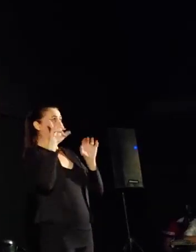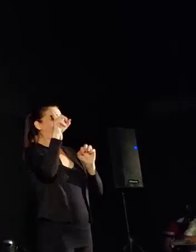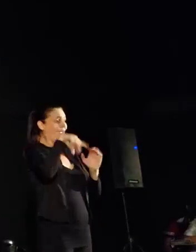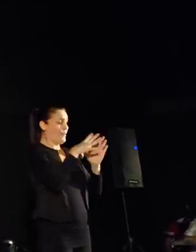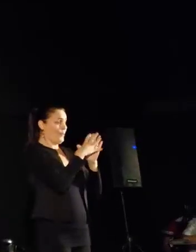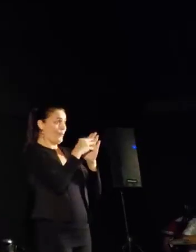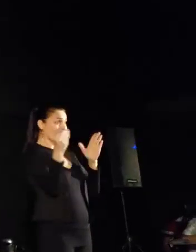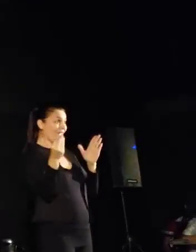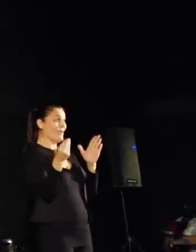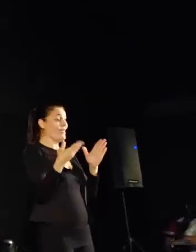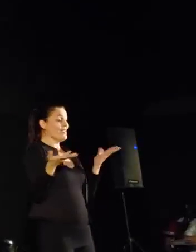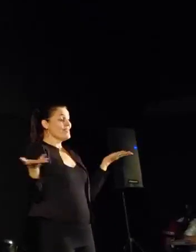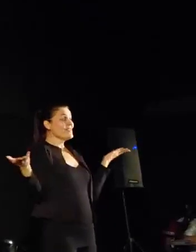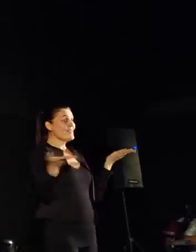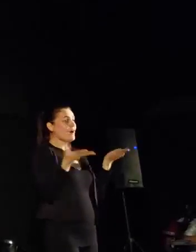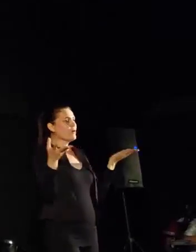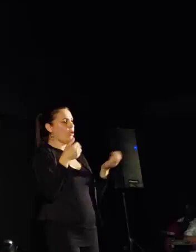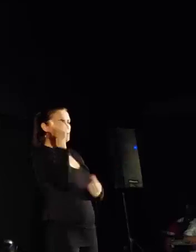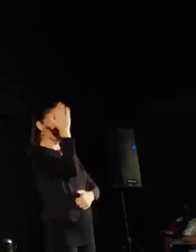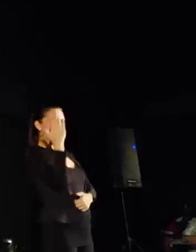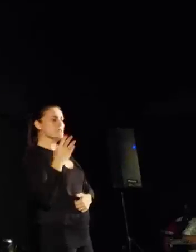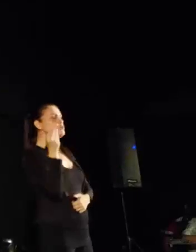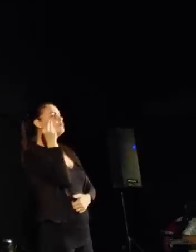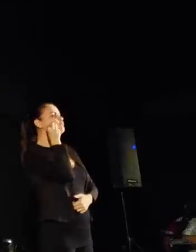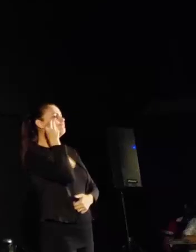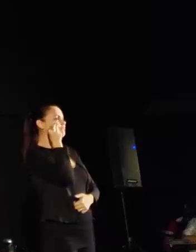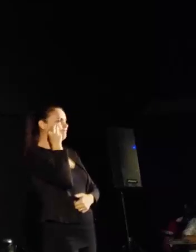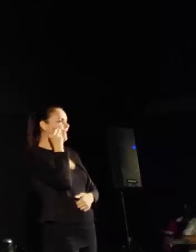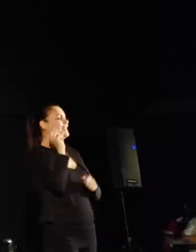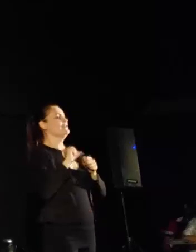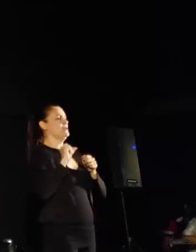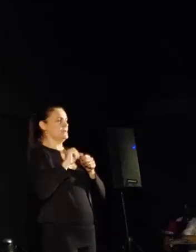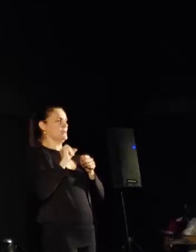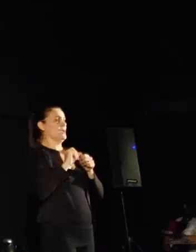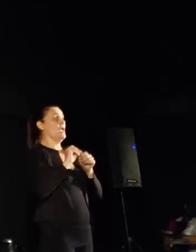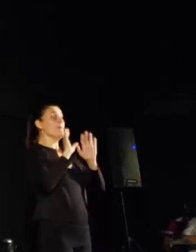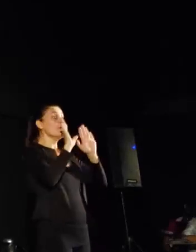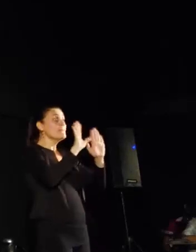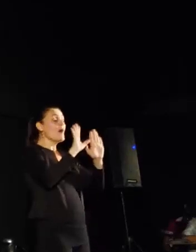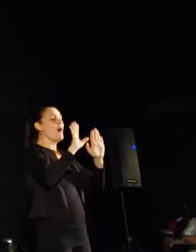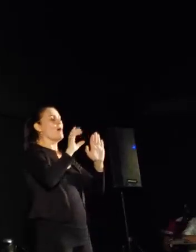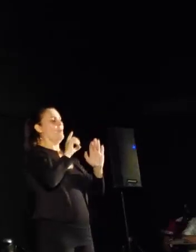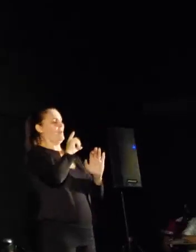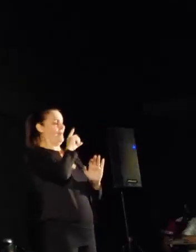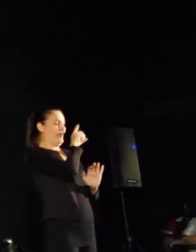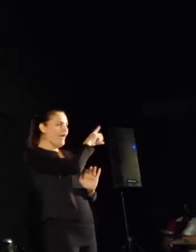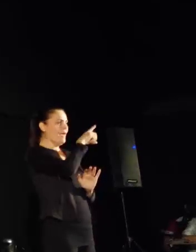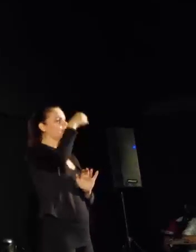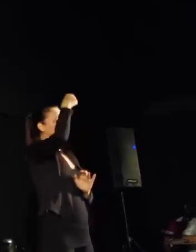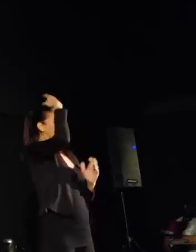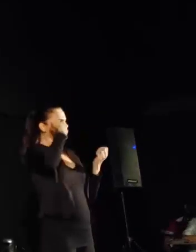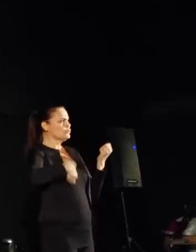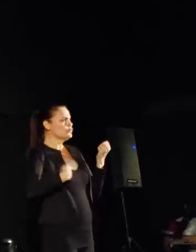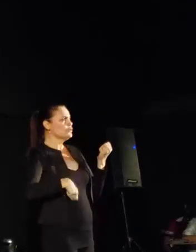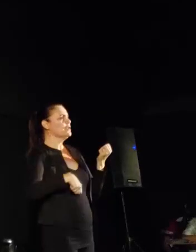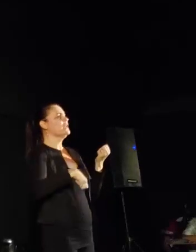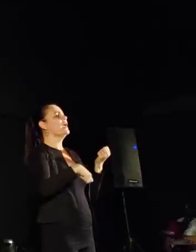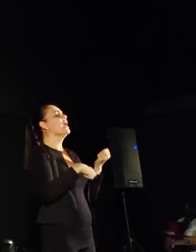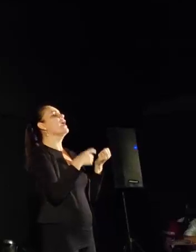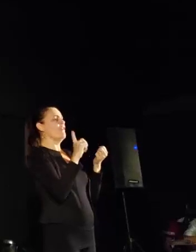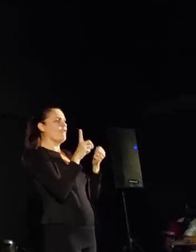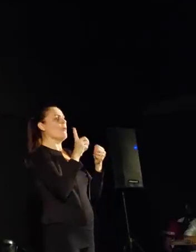Só que se tenta aplicar no Chile, ele foi aplicado sob golpe. Agora se tenta aplicar sob